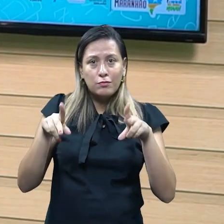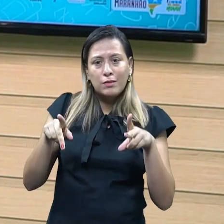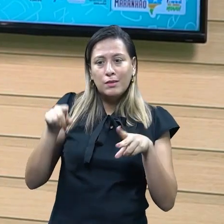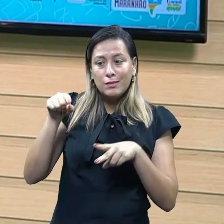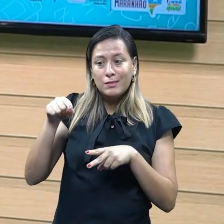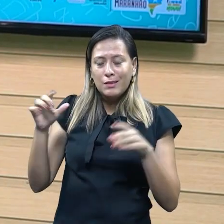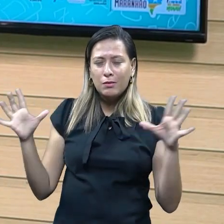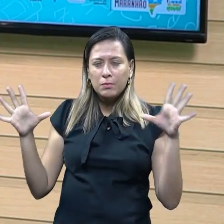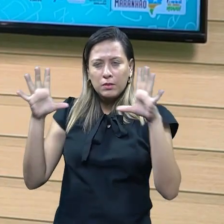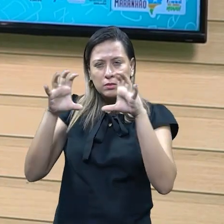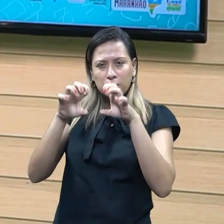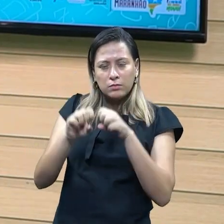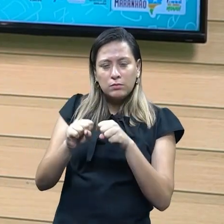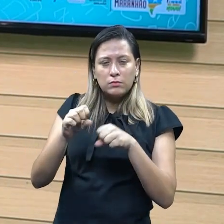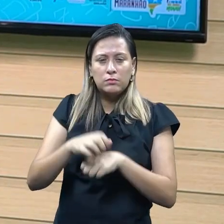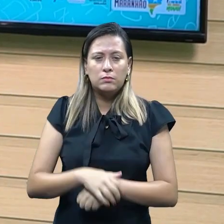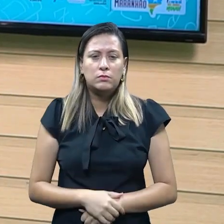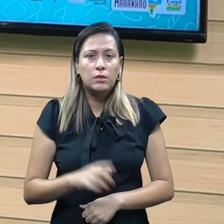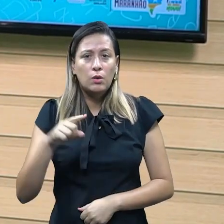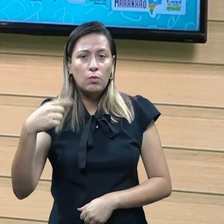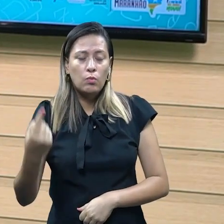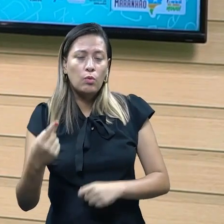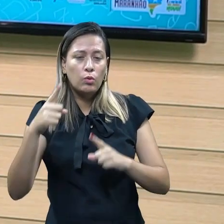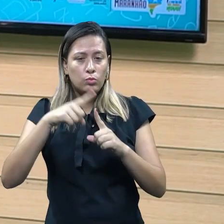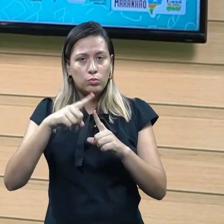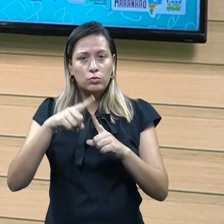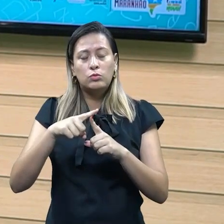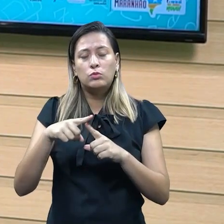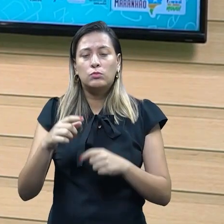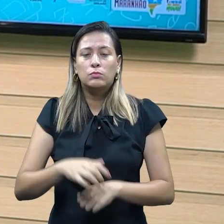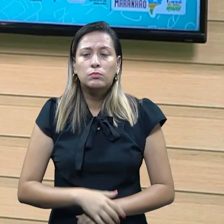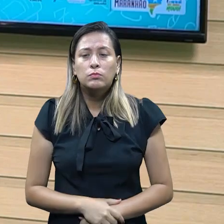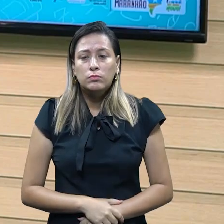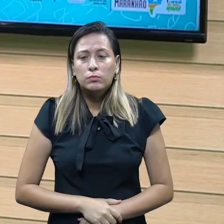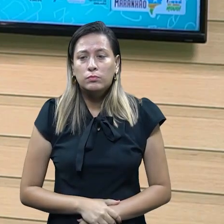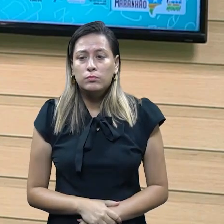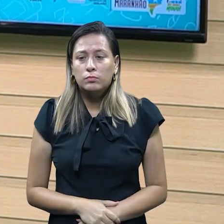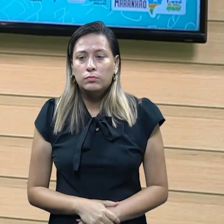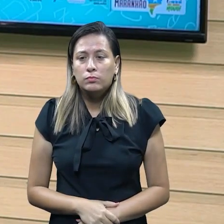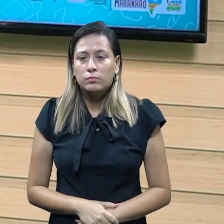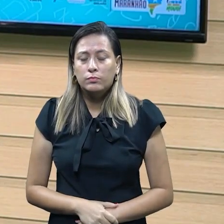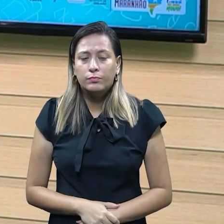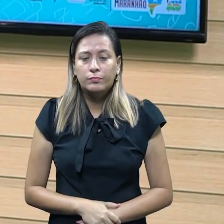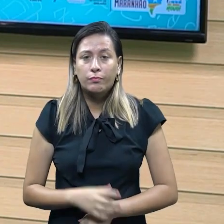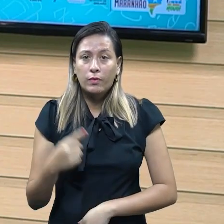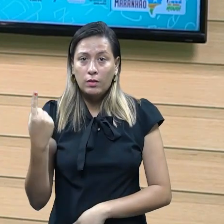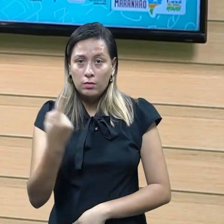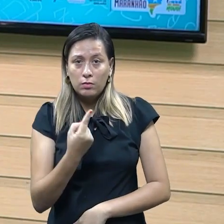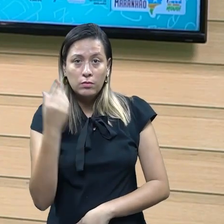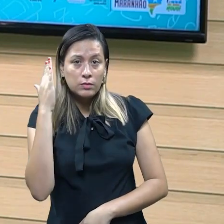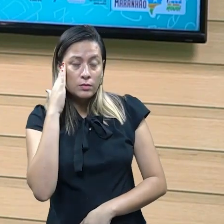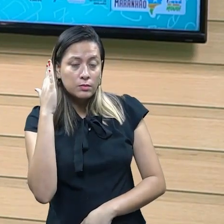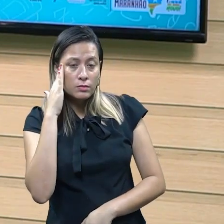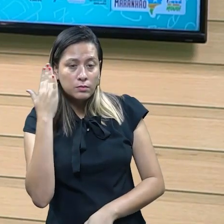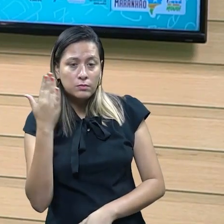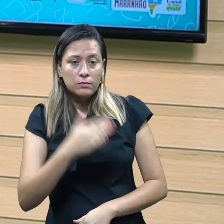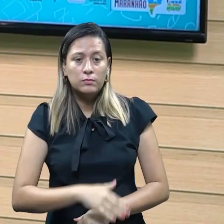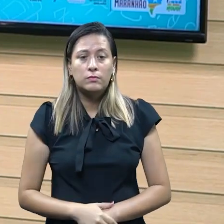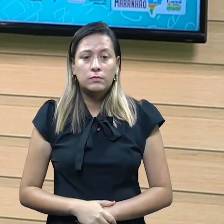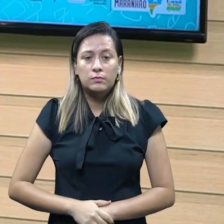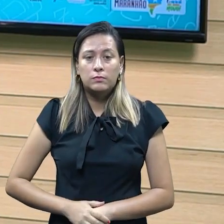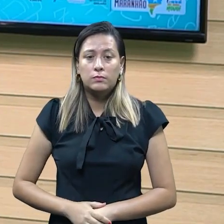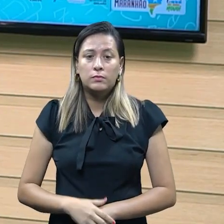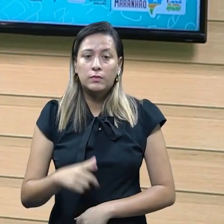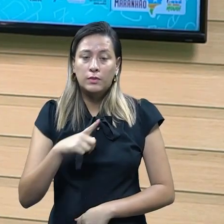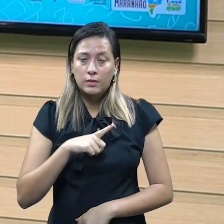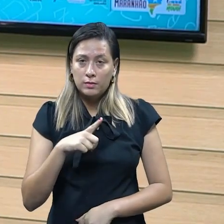mais escura é um outro tipo de software CAD. É apenas para que a gente entenda que existem